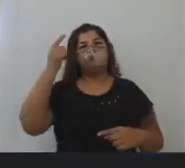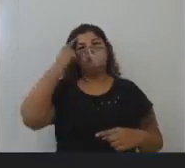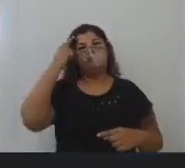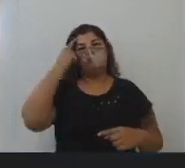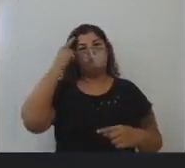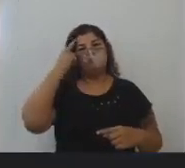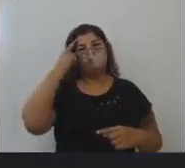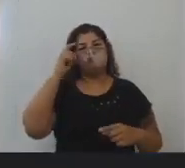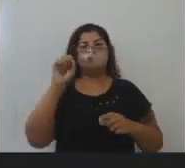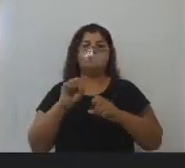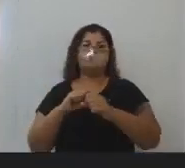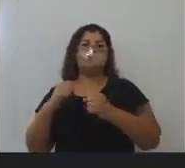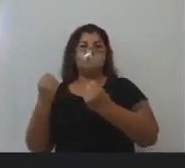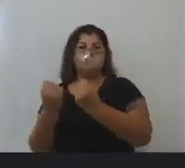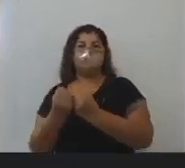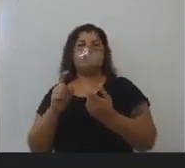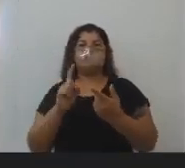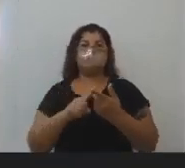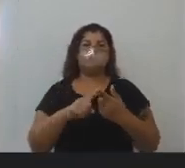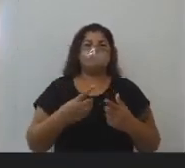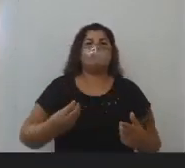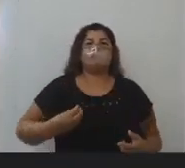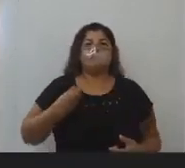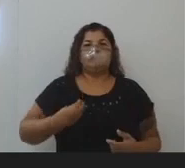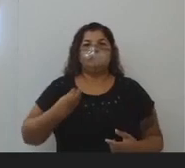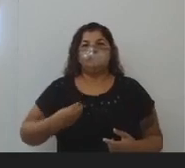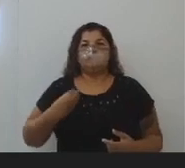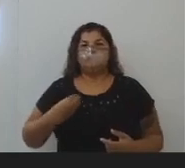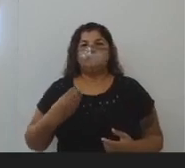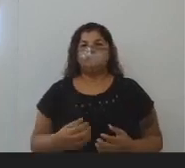só para a sociologia, mas para nossas vidas. Vamos para as perguntas.